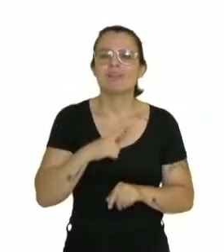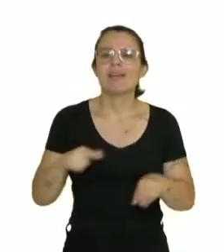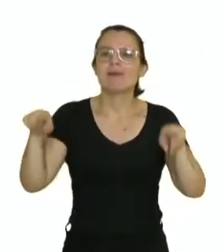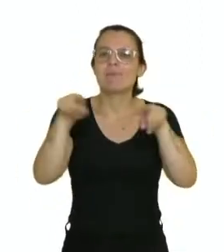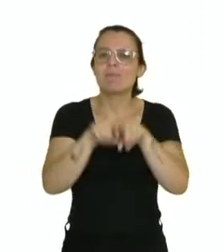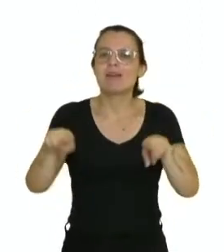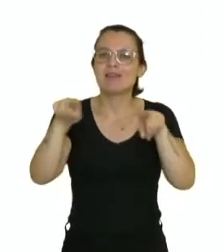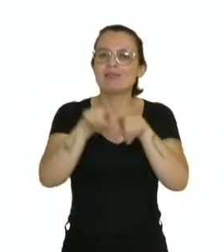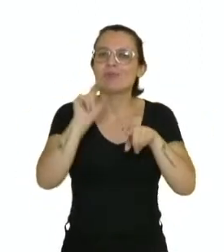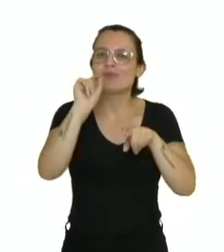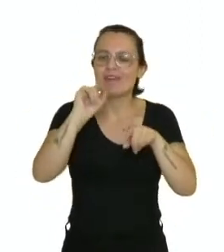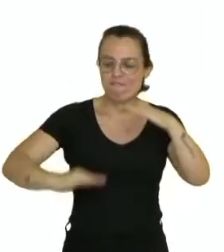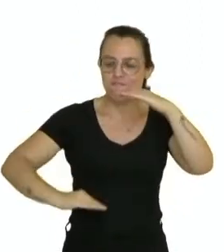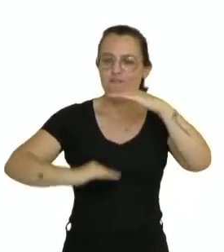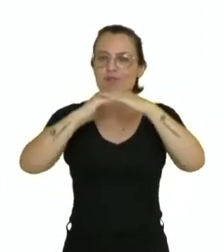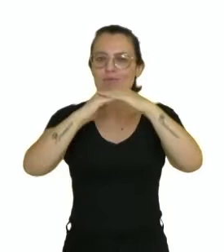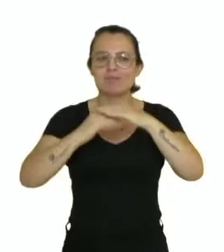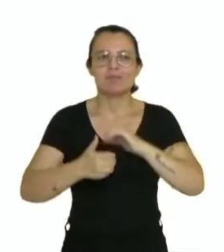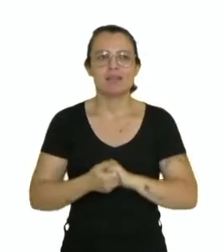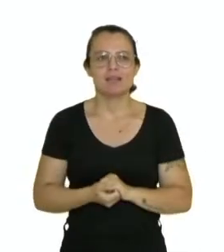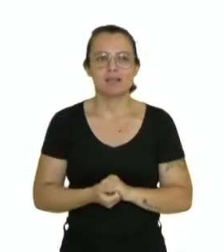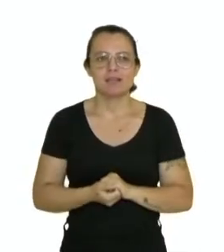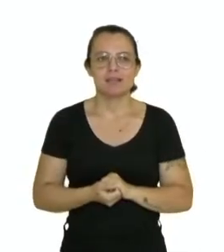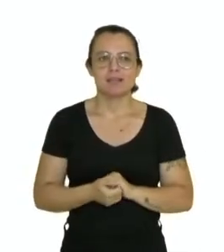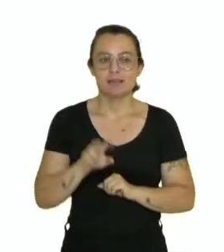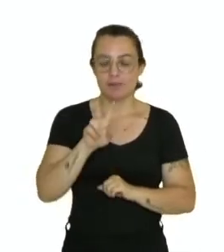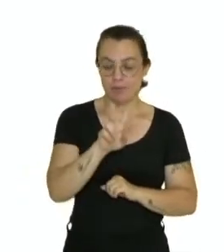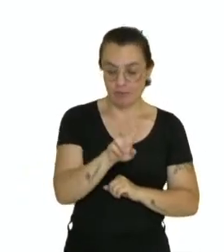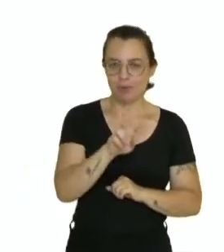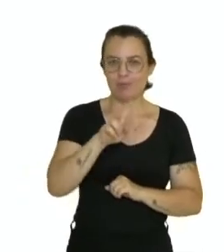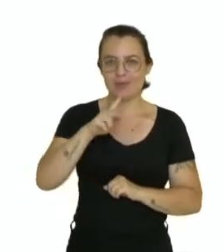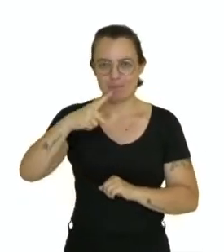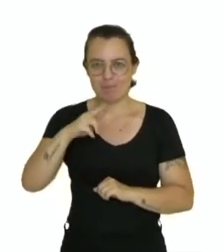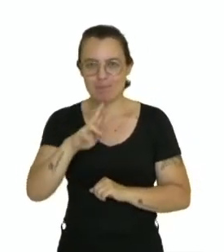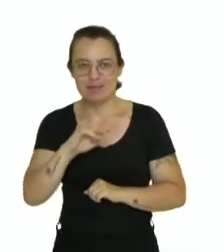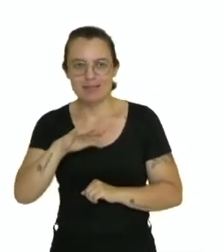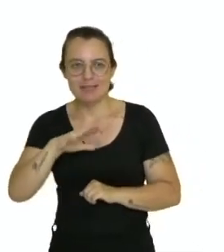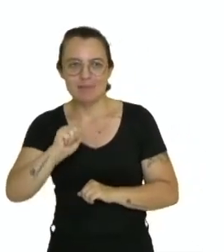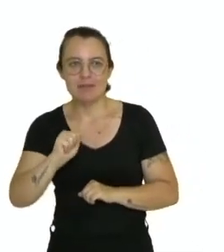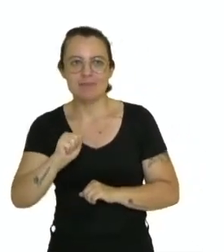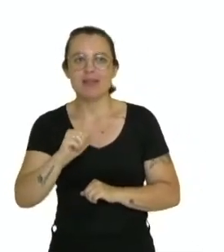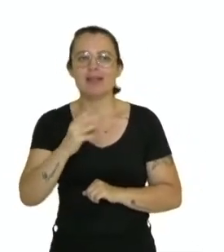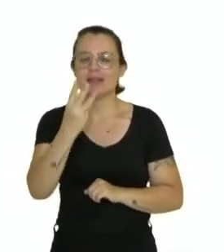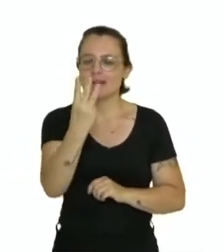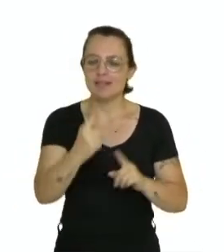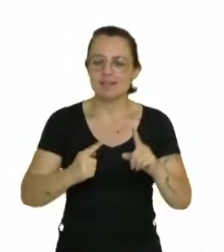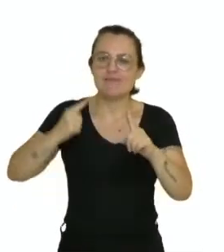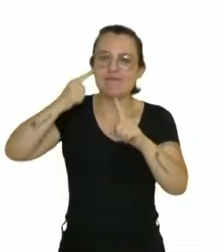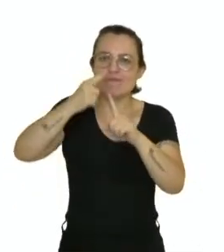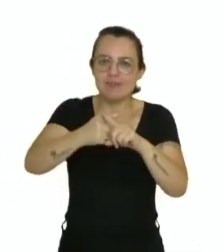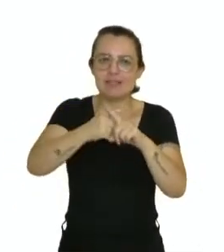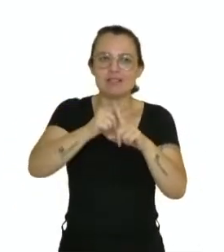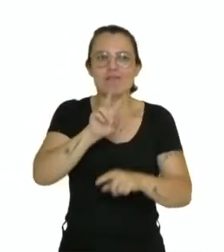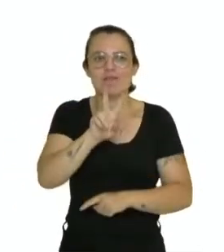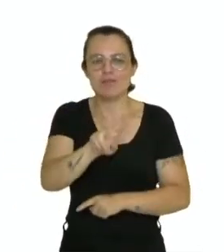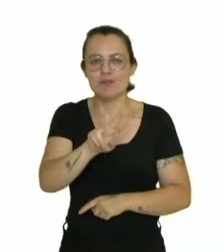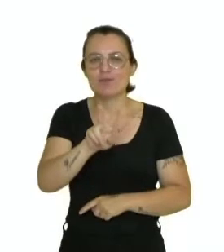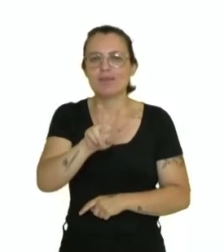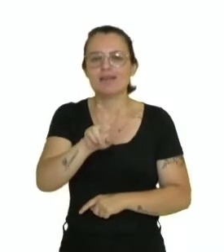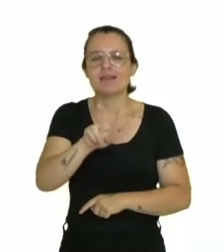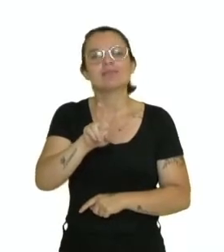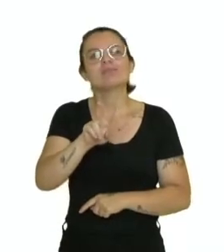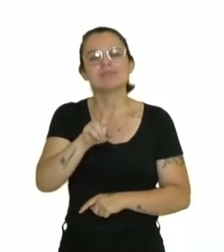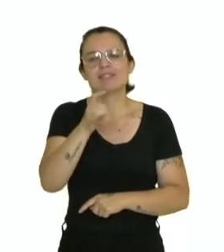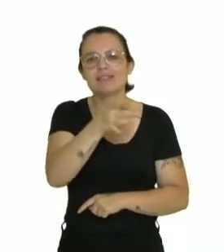mesmo volume. Ou seja, o volume do prisma vai ser 3 vezes o volume de cada uma